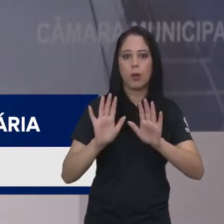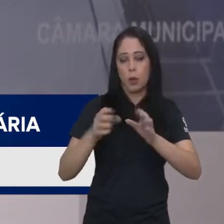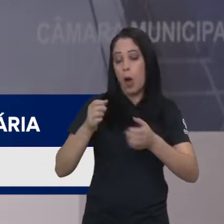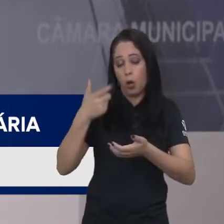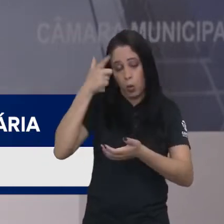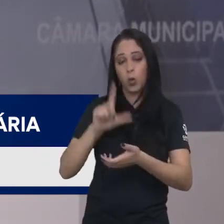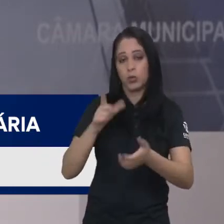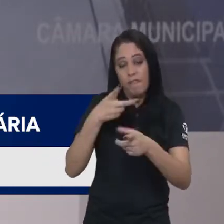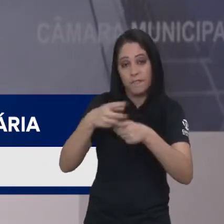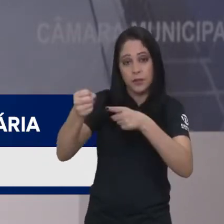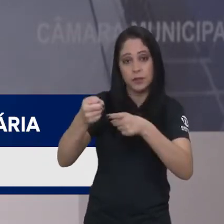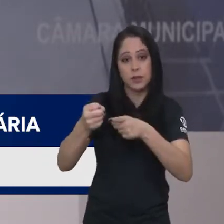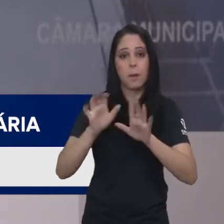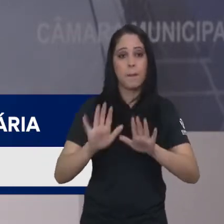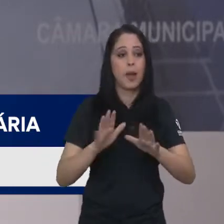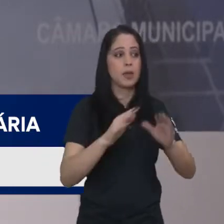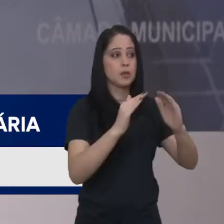congelado.